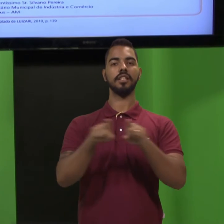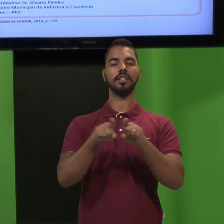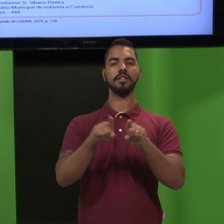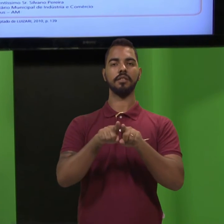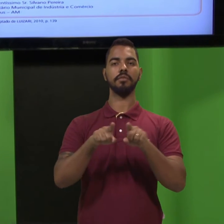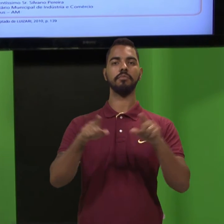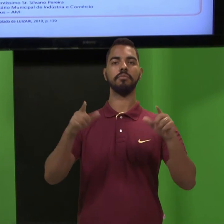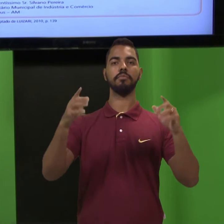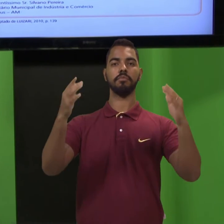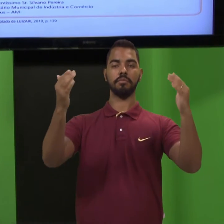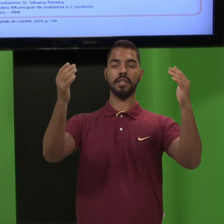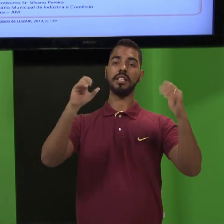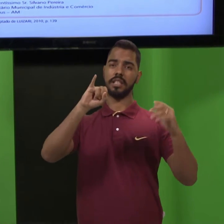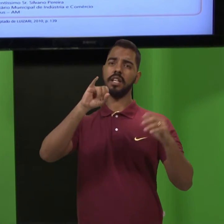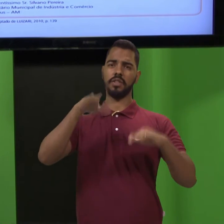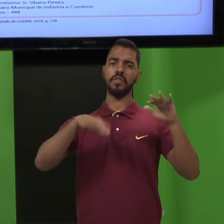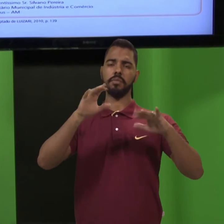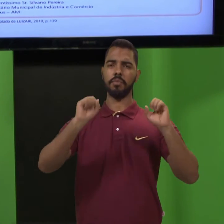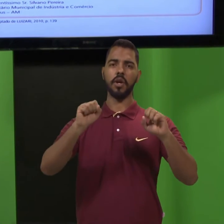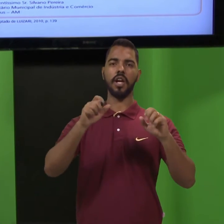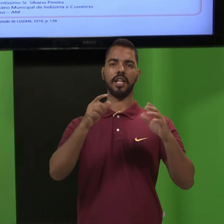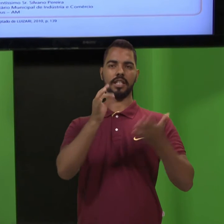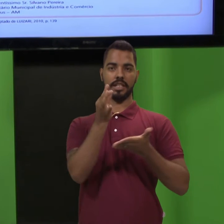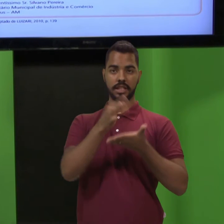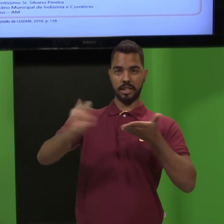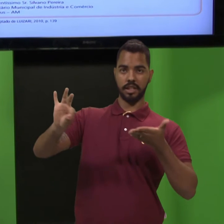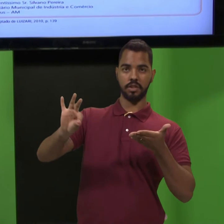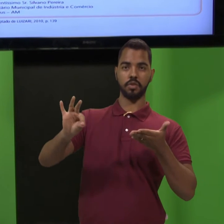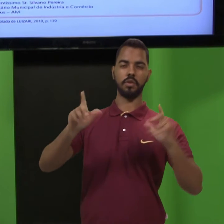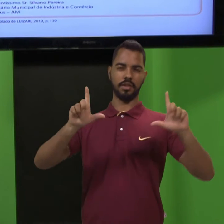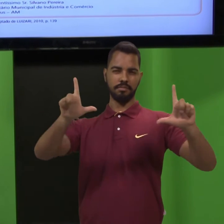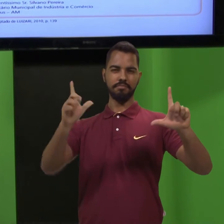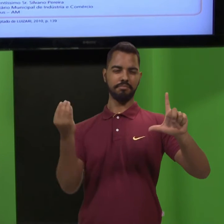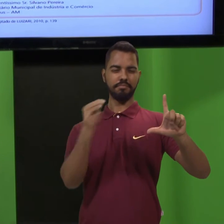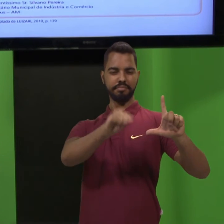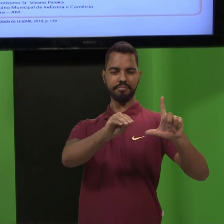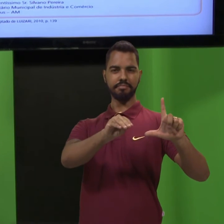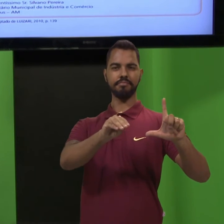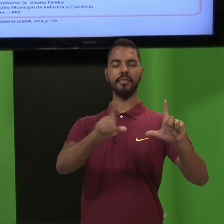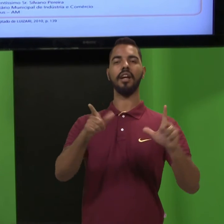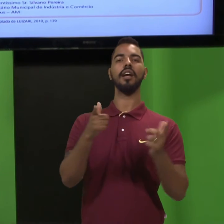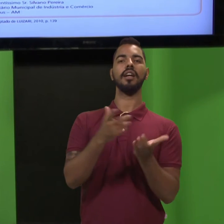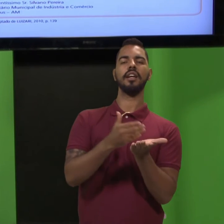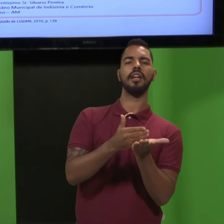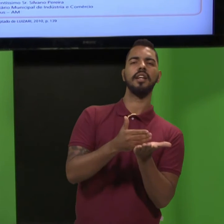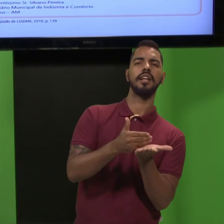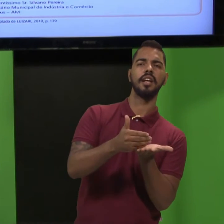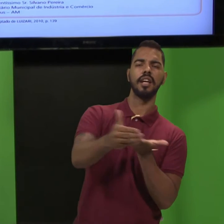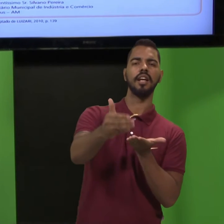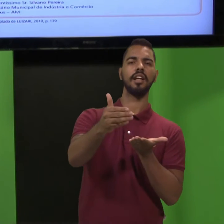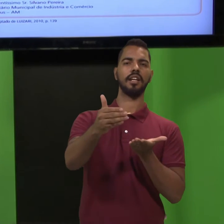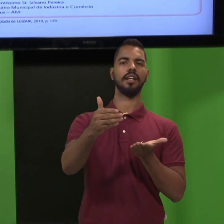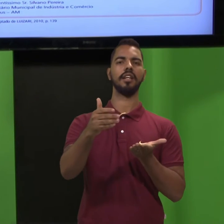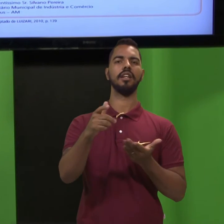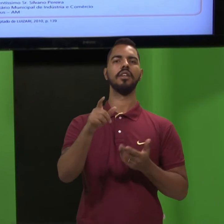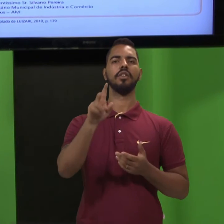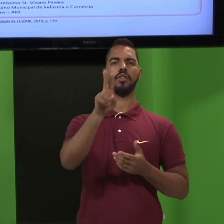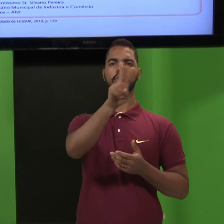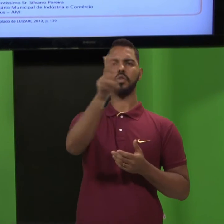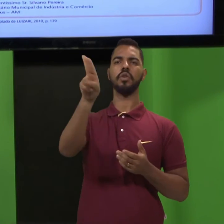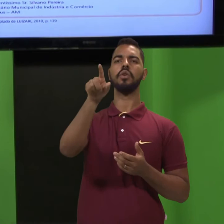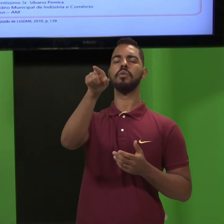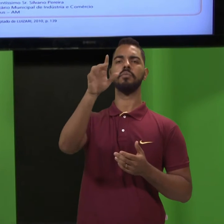assinatura, anexo quando necessário, destinatário, iniciais, né, o redator e